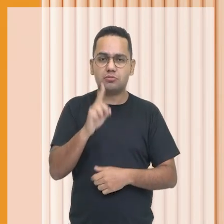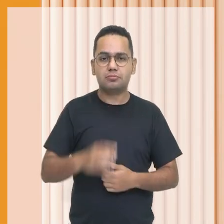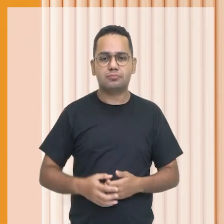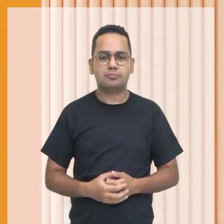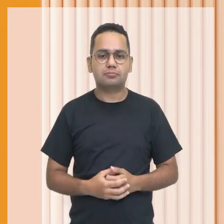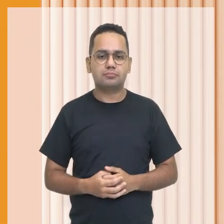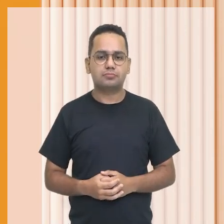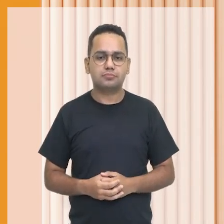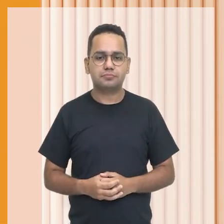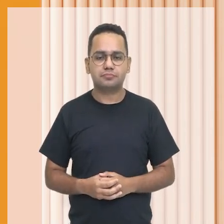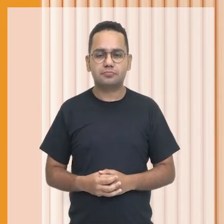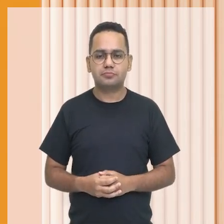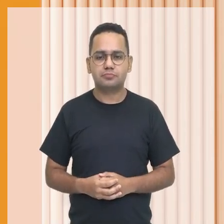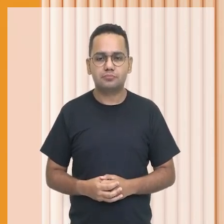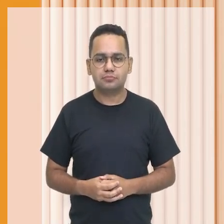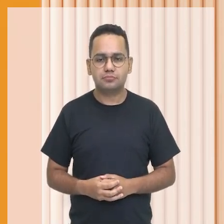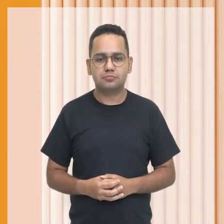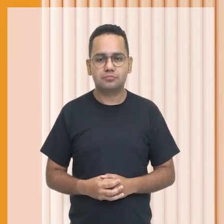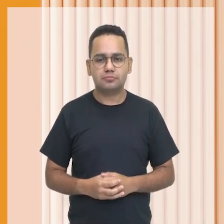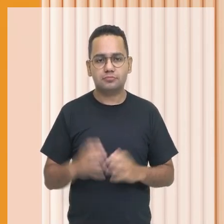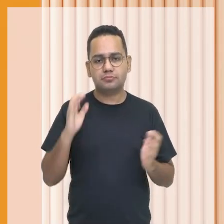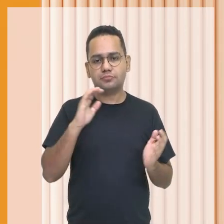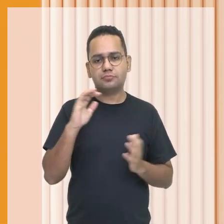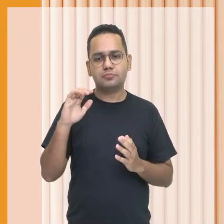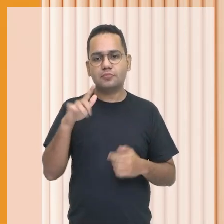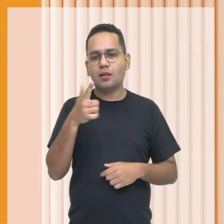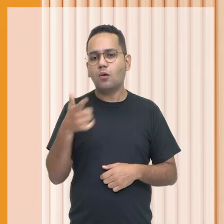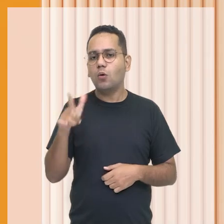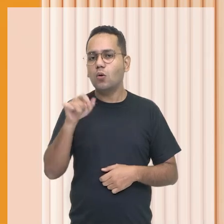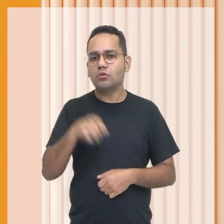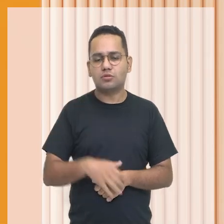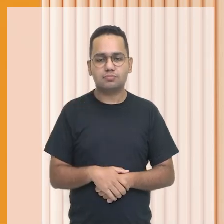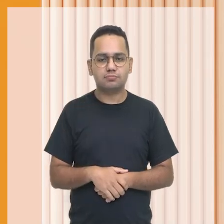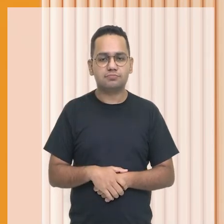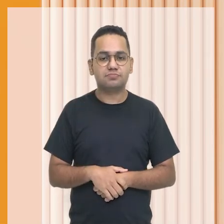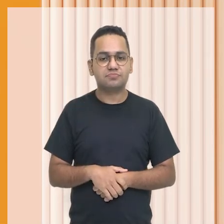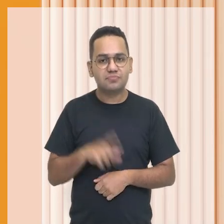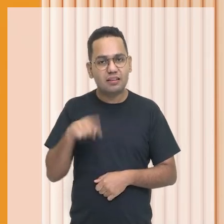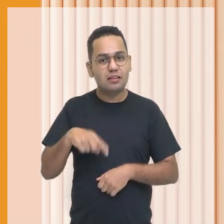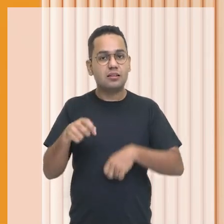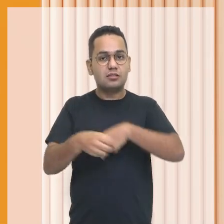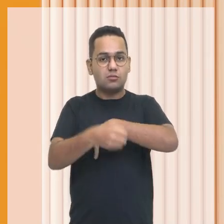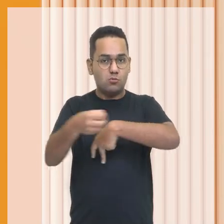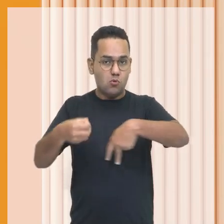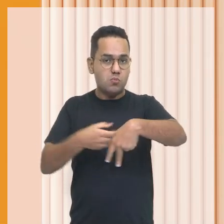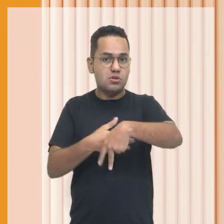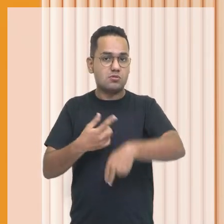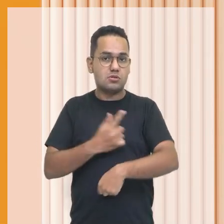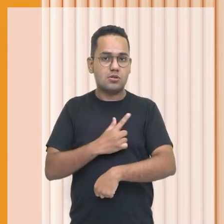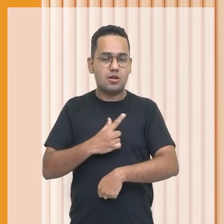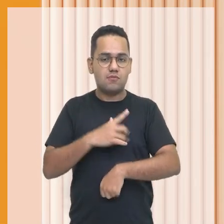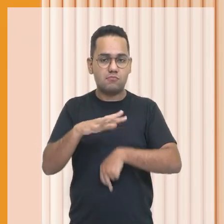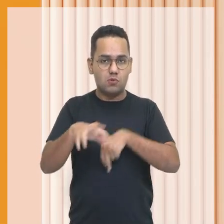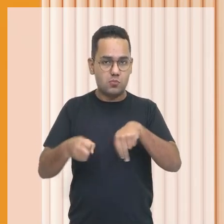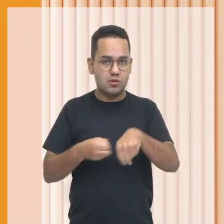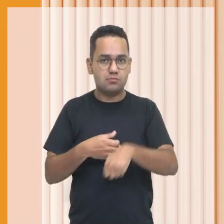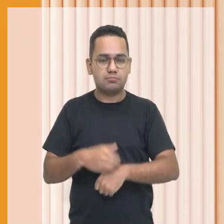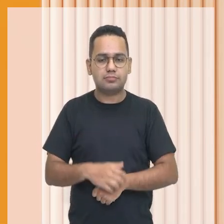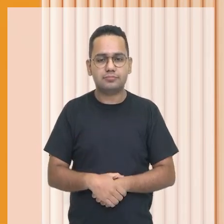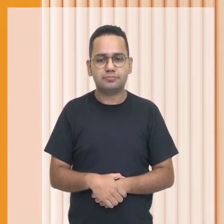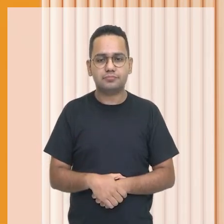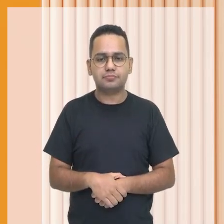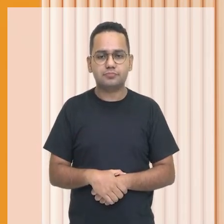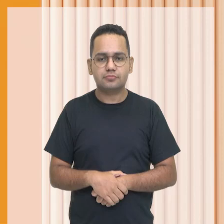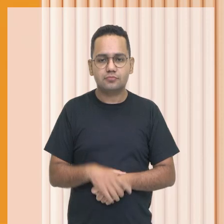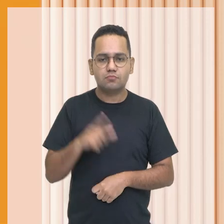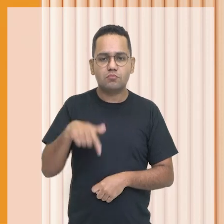interessante que o nosso texto fala ali sobre a questão dos esquemas de corrupção. E um dos que foi mais emblemático nessas denúncias, que inclusive foi um dos